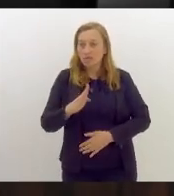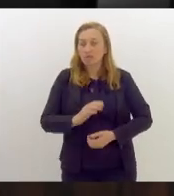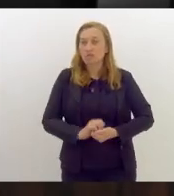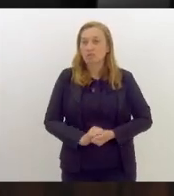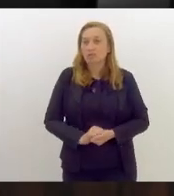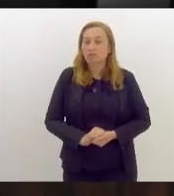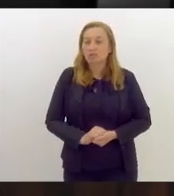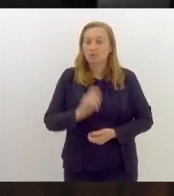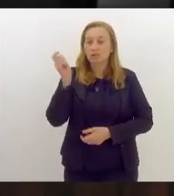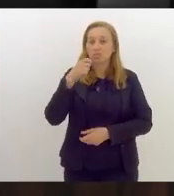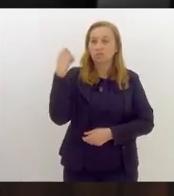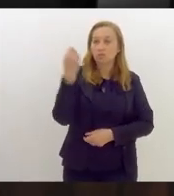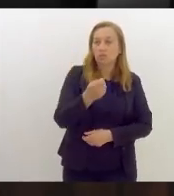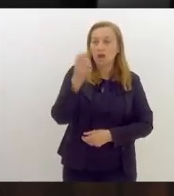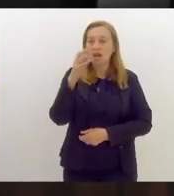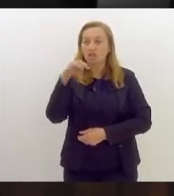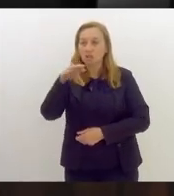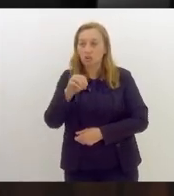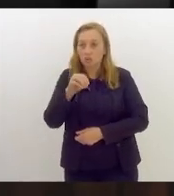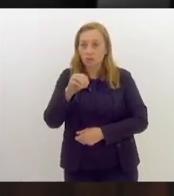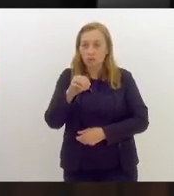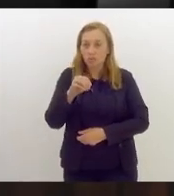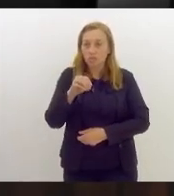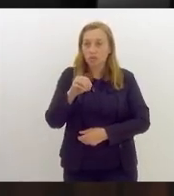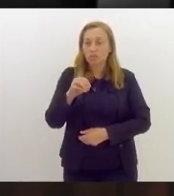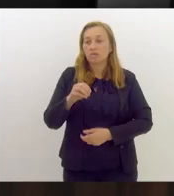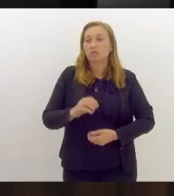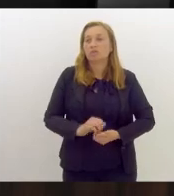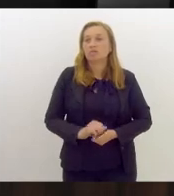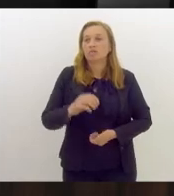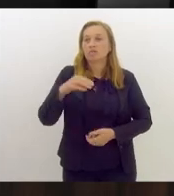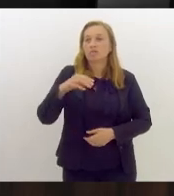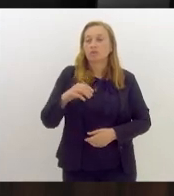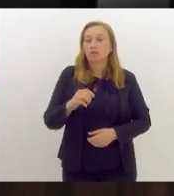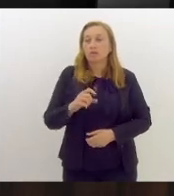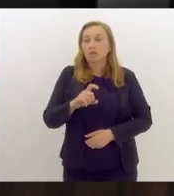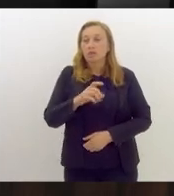Rio Grande do Sul Antônio Hamilton Martins Mourão